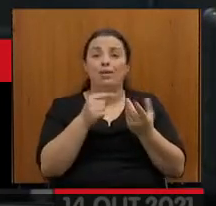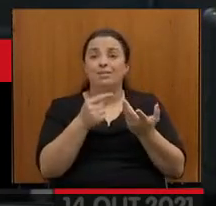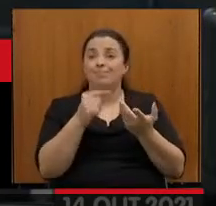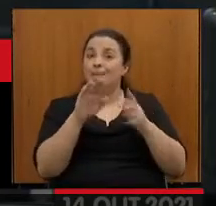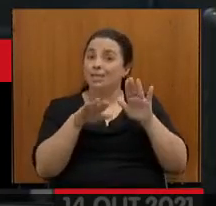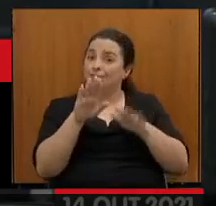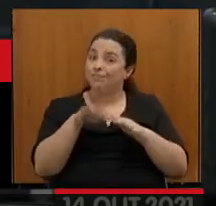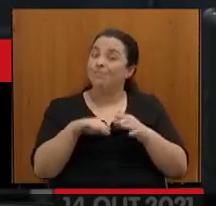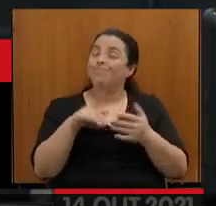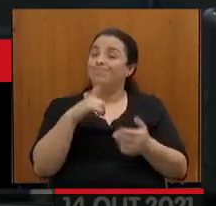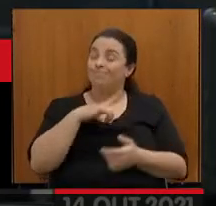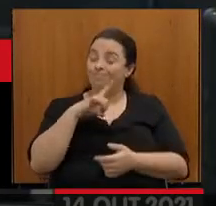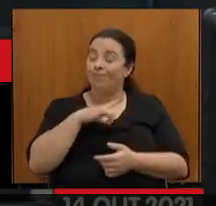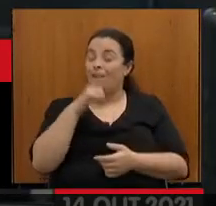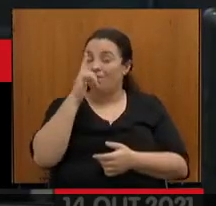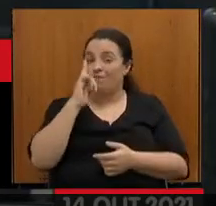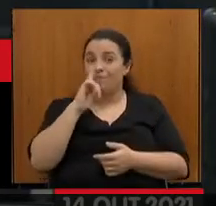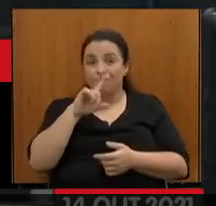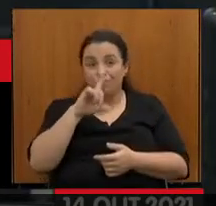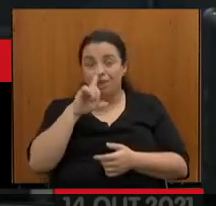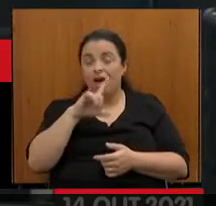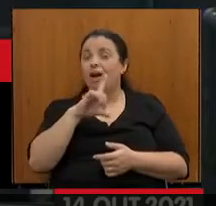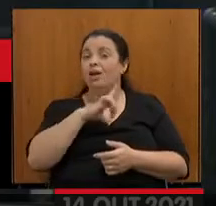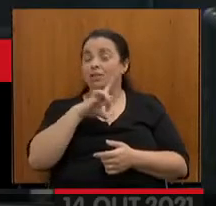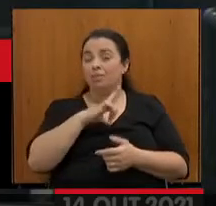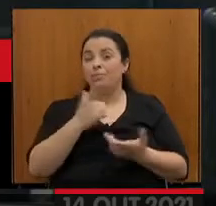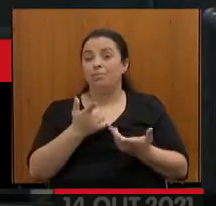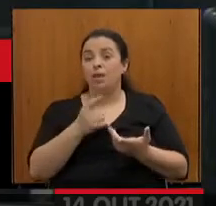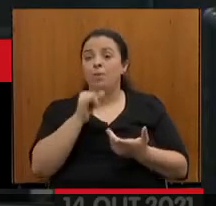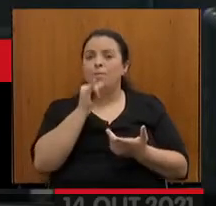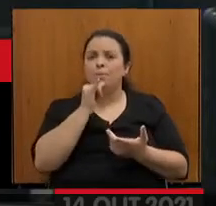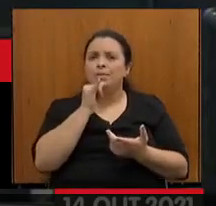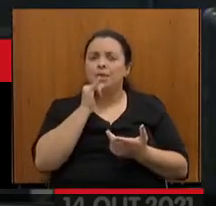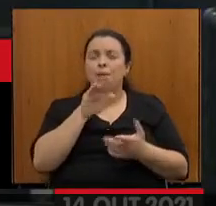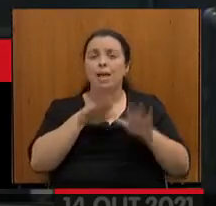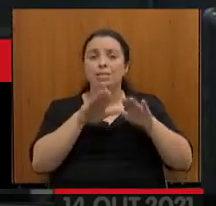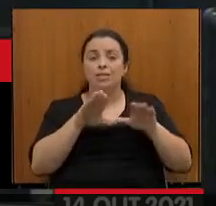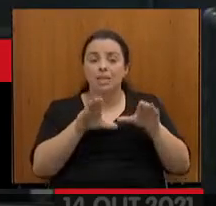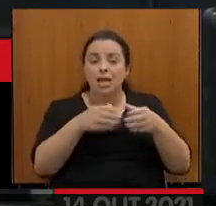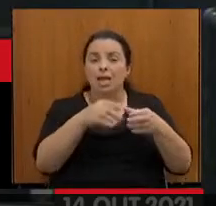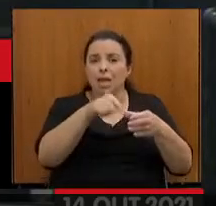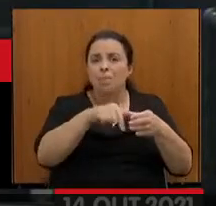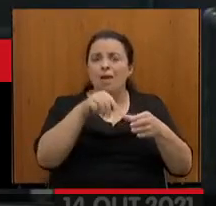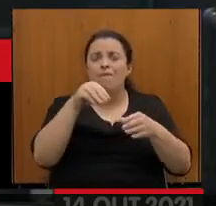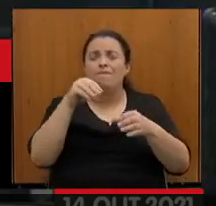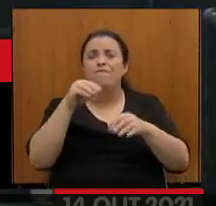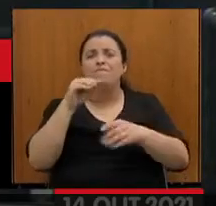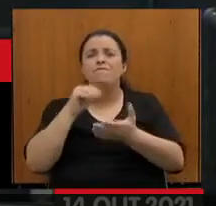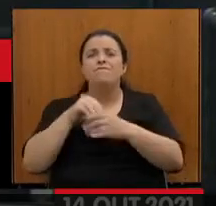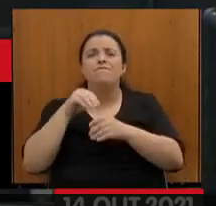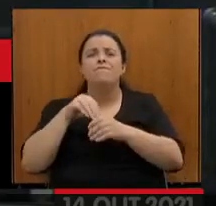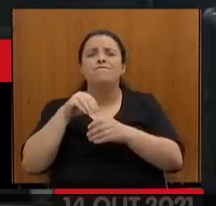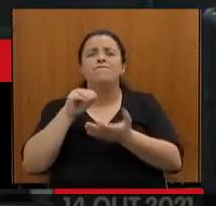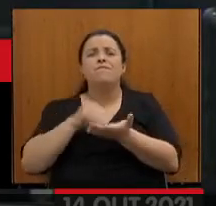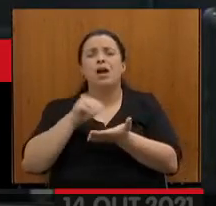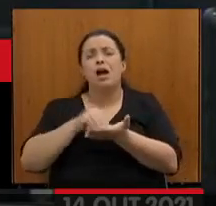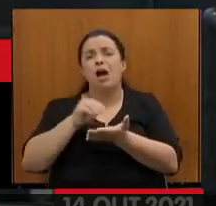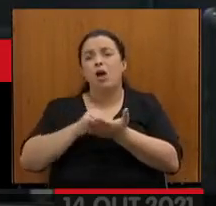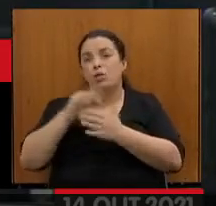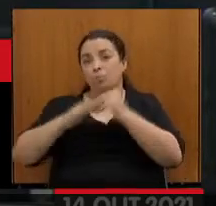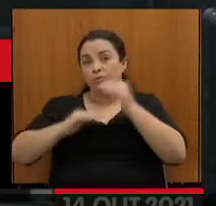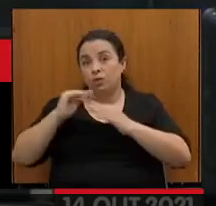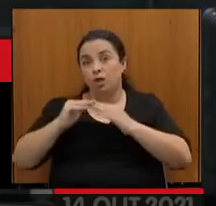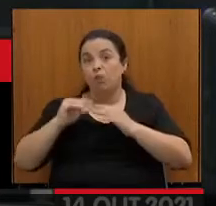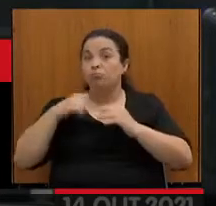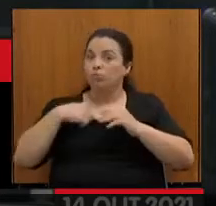né? Então, se houver equipes incompletas, nós vamos instar o gestor a completar essas